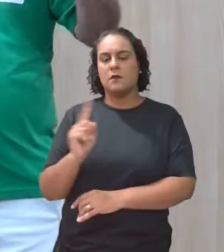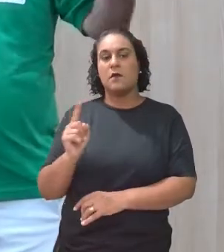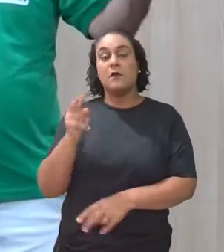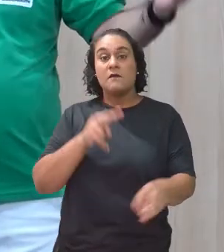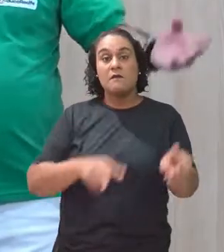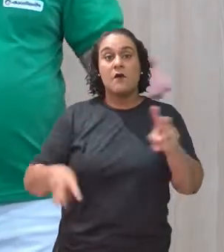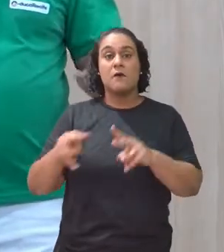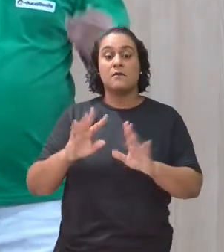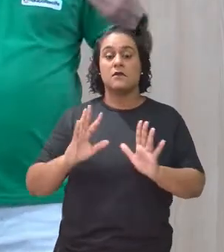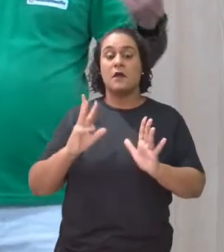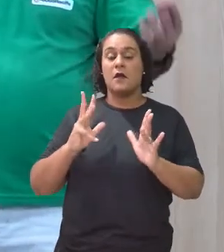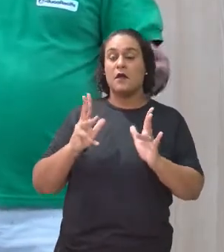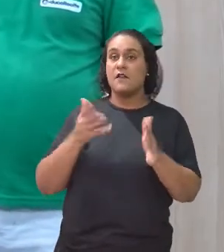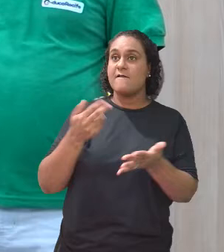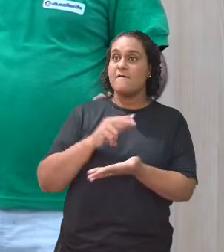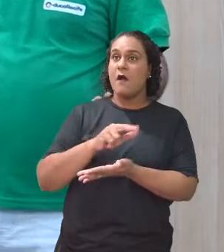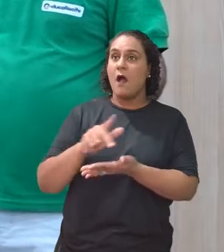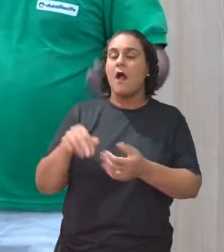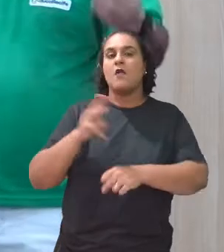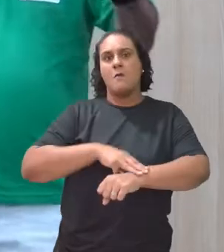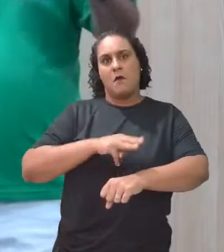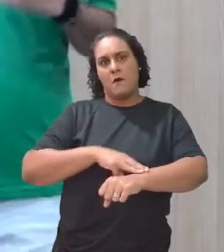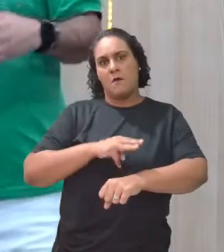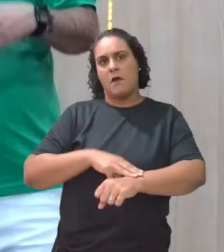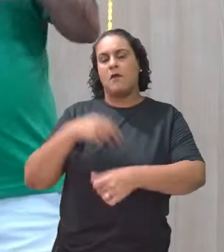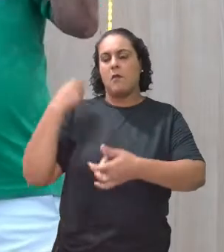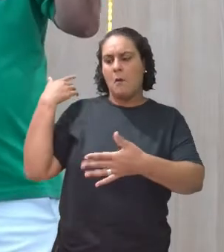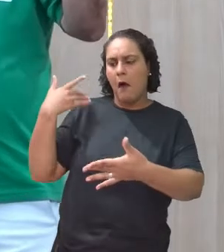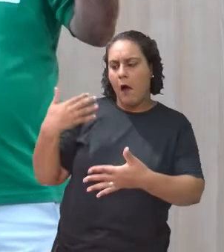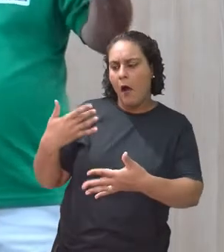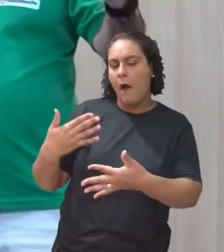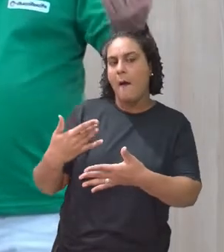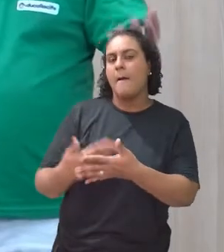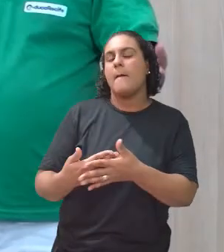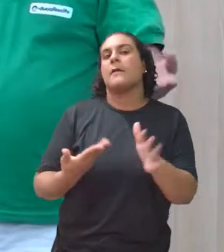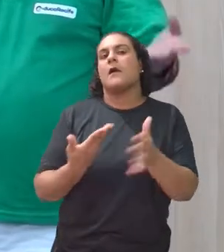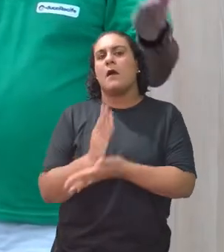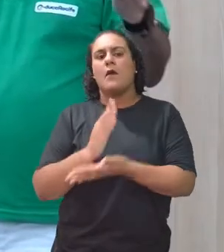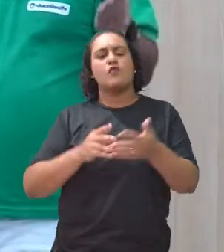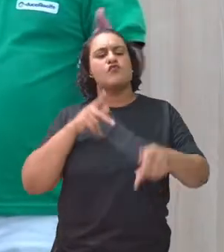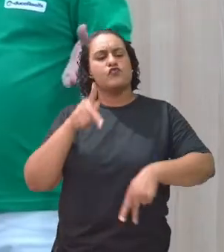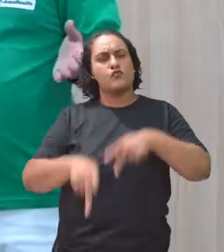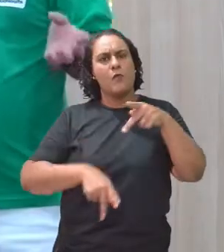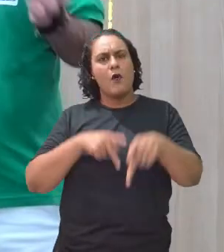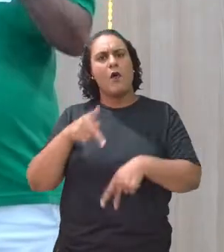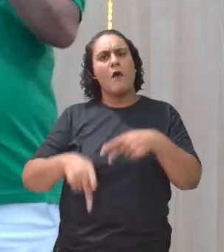em vários episódios ao longo da história. Episódios onde determinados povos eles